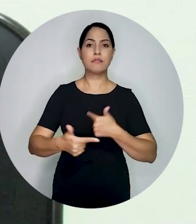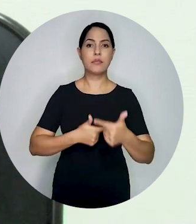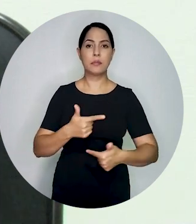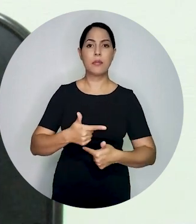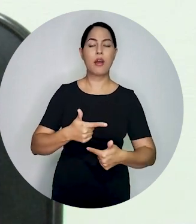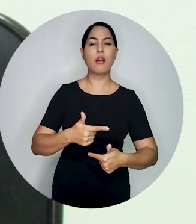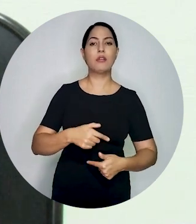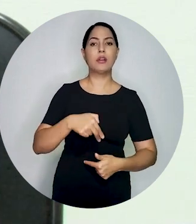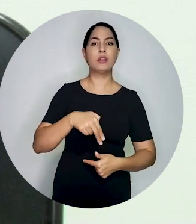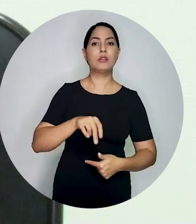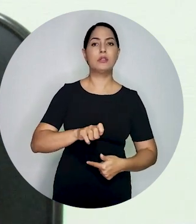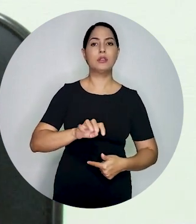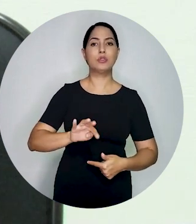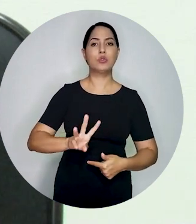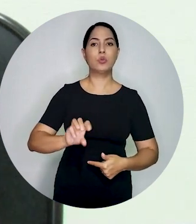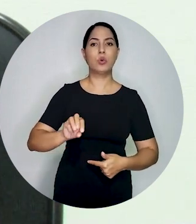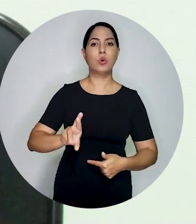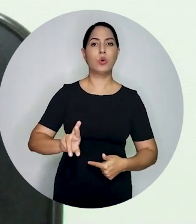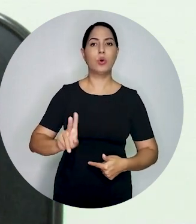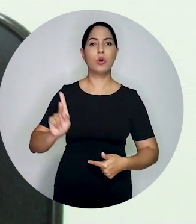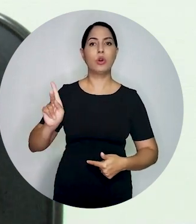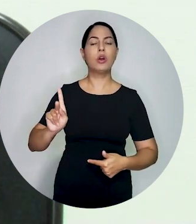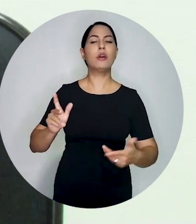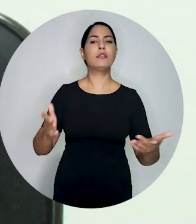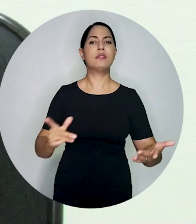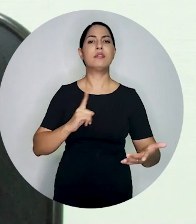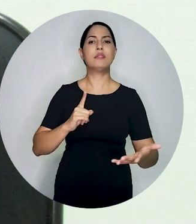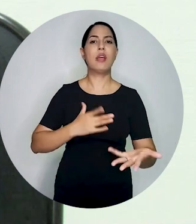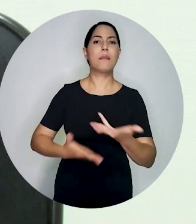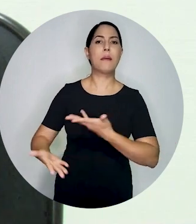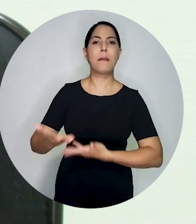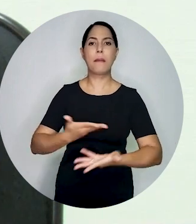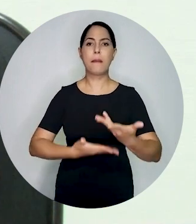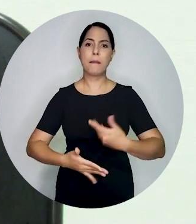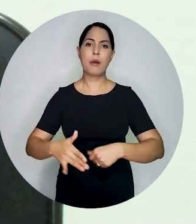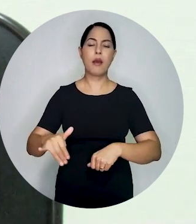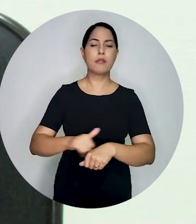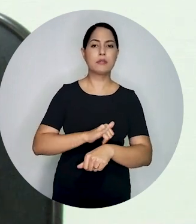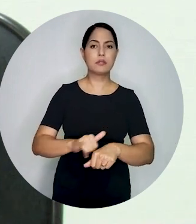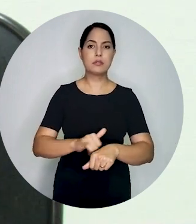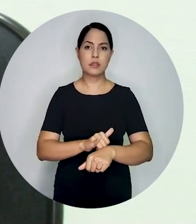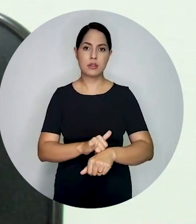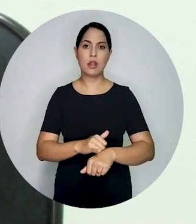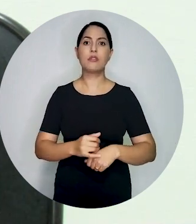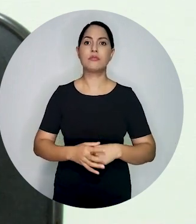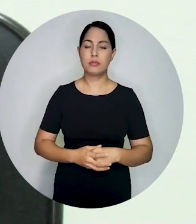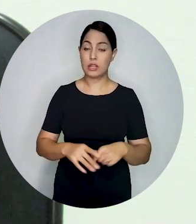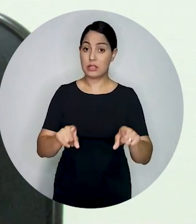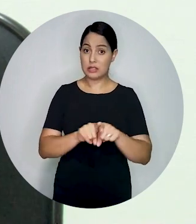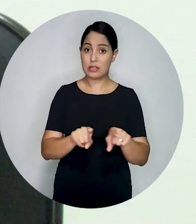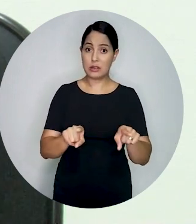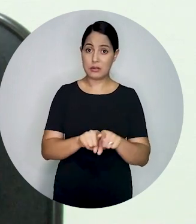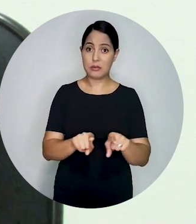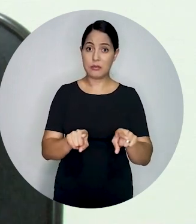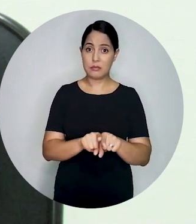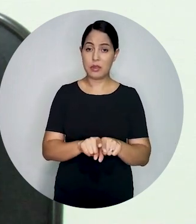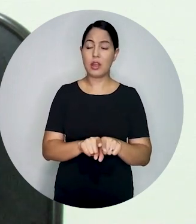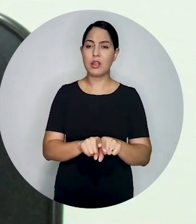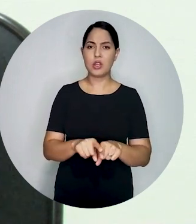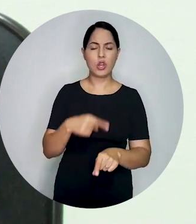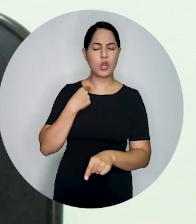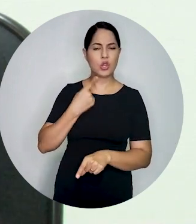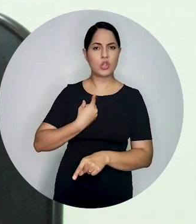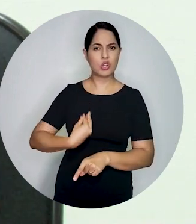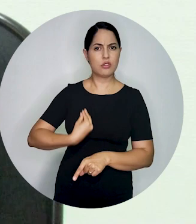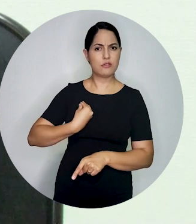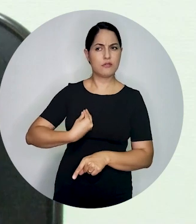dizer, teremos muitas novidades nesse campo e nessa área de formação pessoal e profissional. Nós não deixamos as pautas que